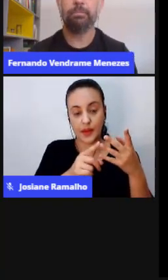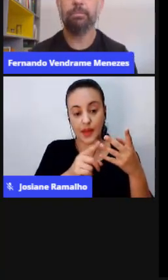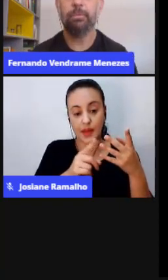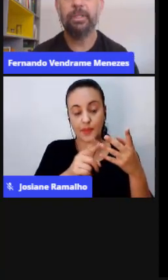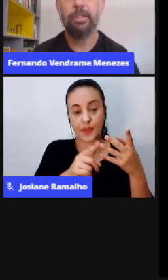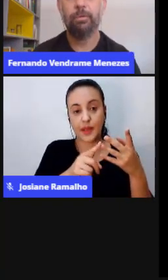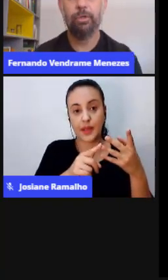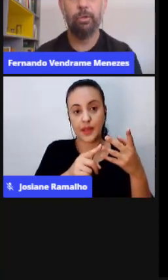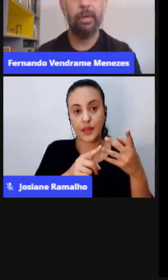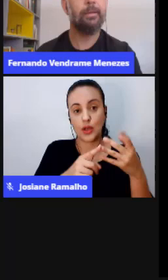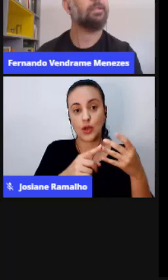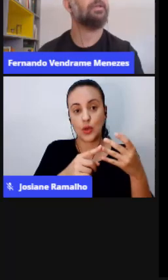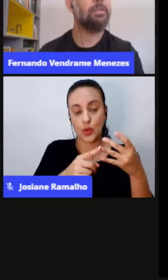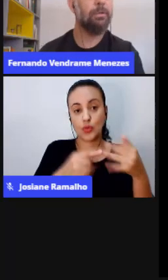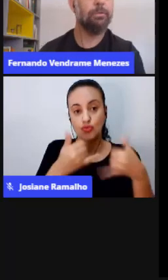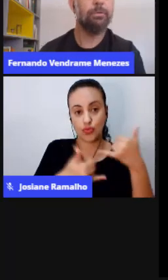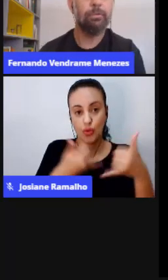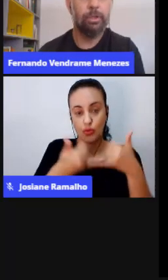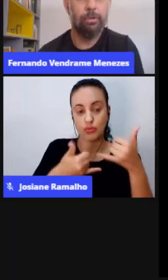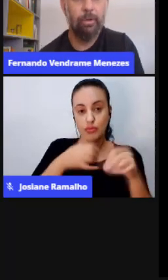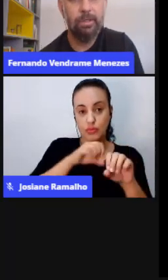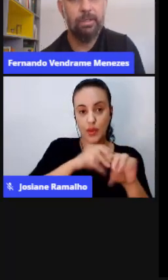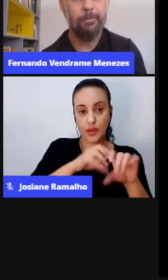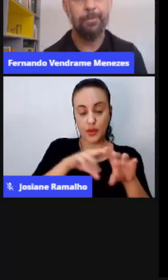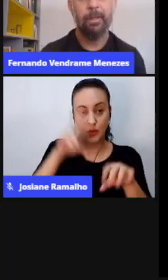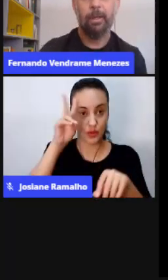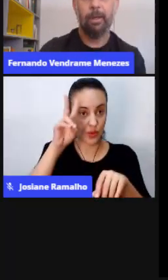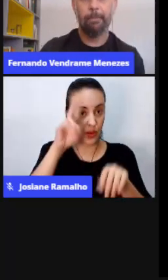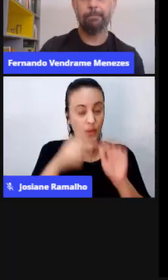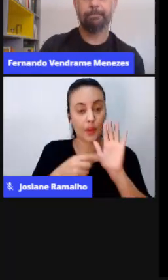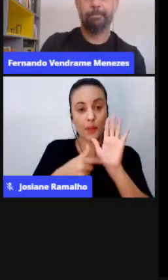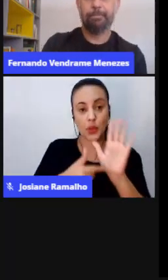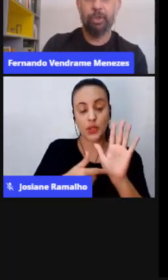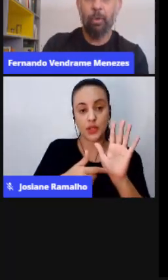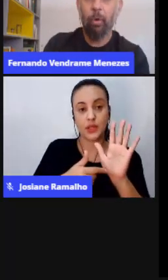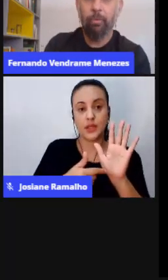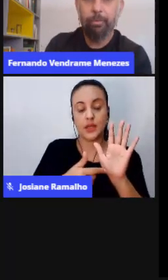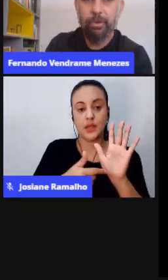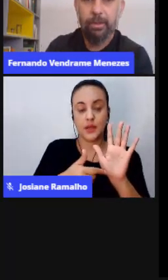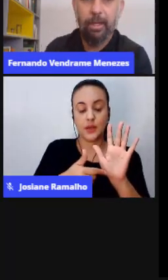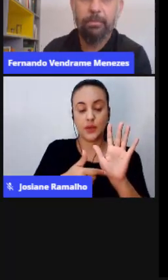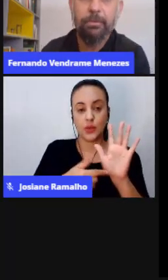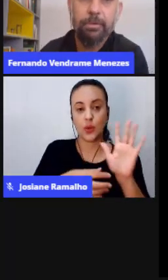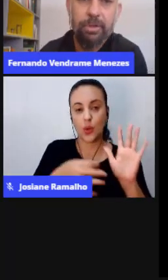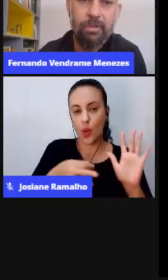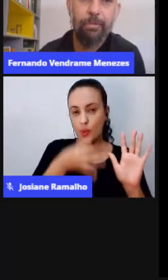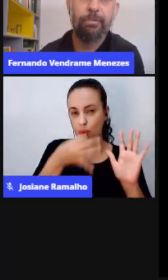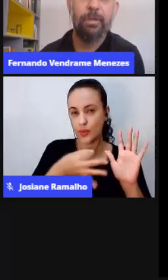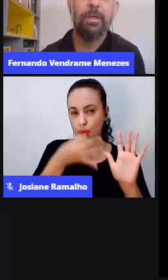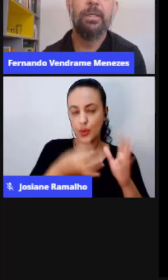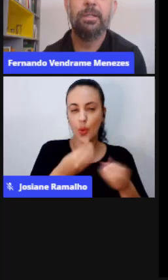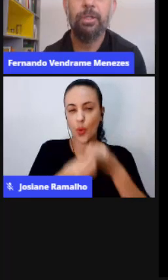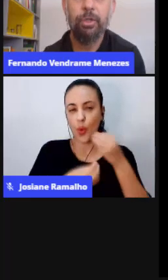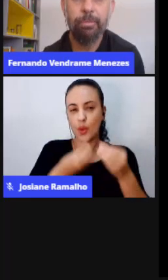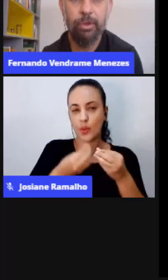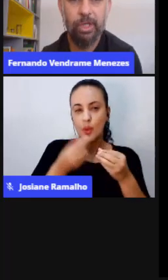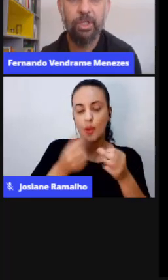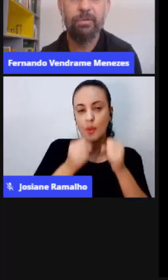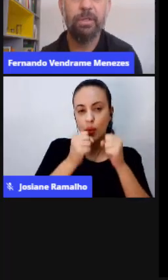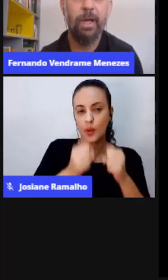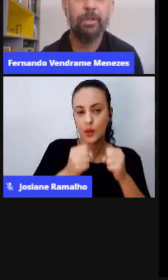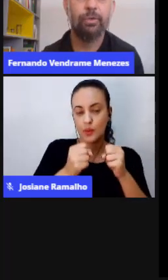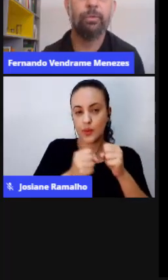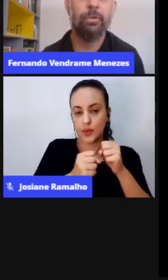gamificação no ensino de história, trazendo sugestões de como podemos desenvolver esse tipo